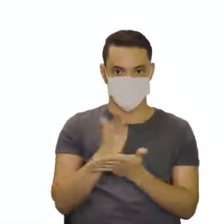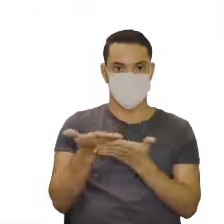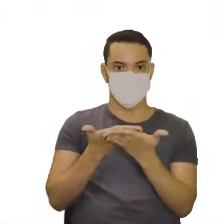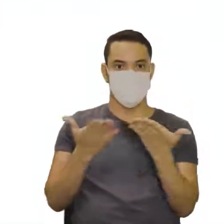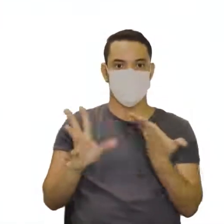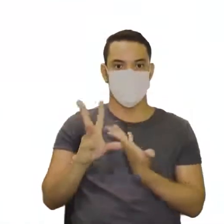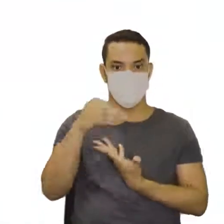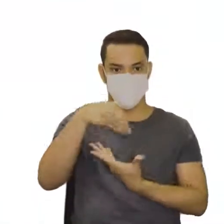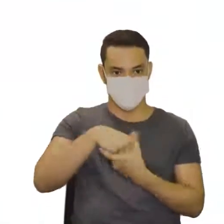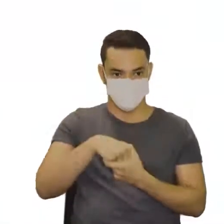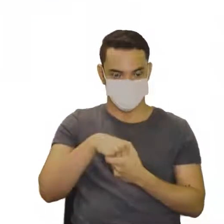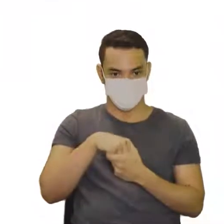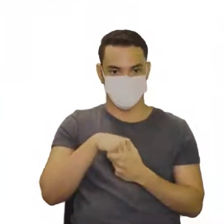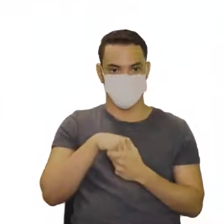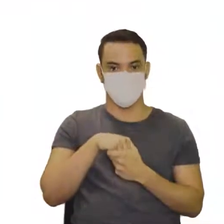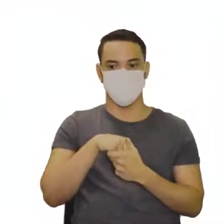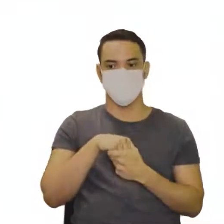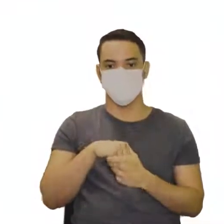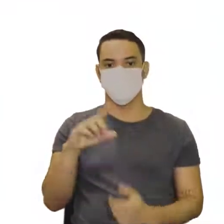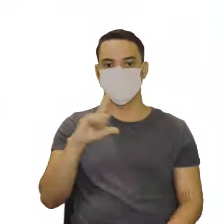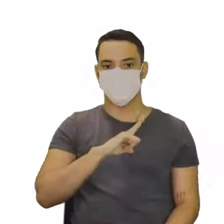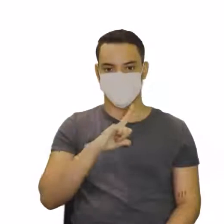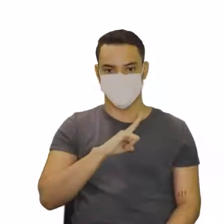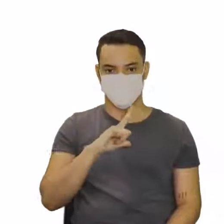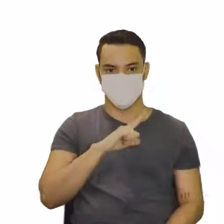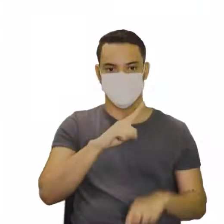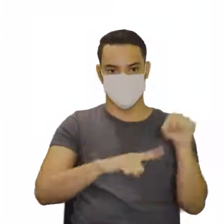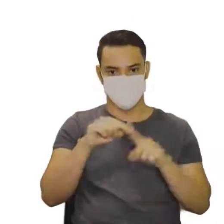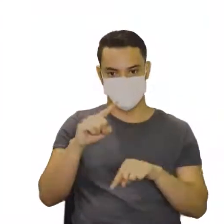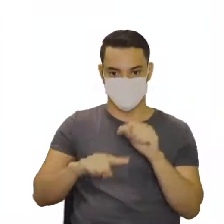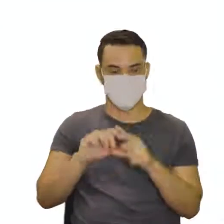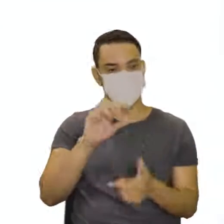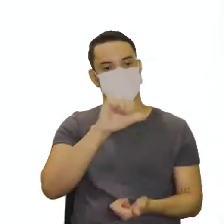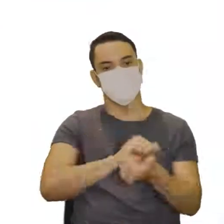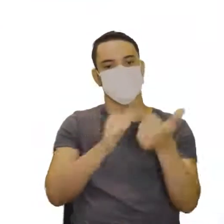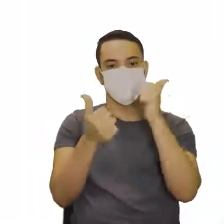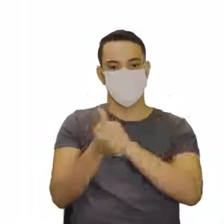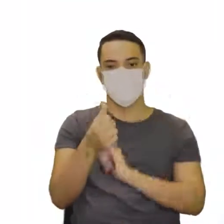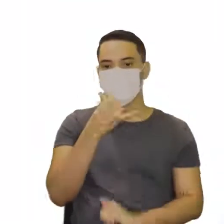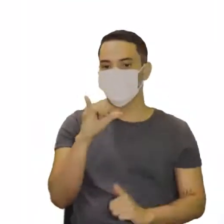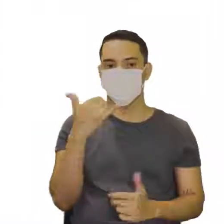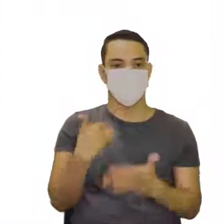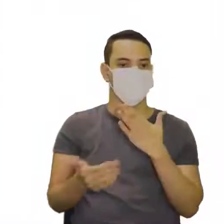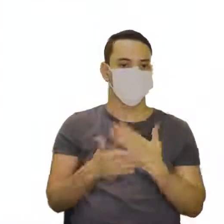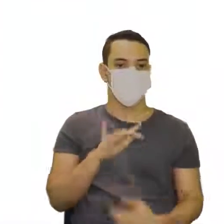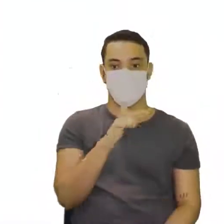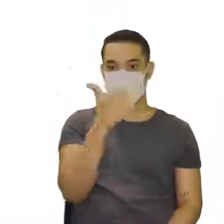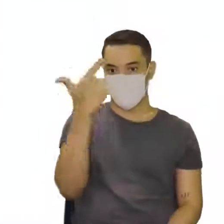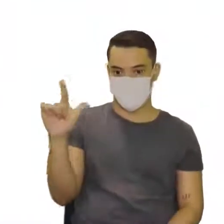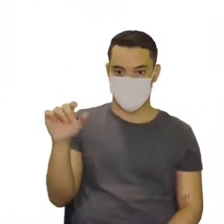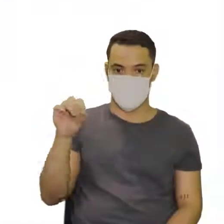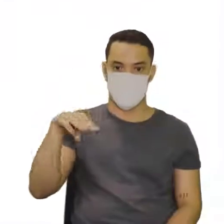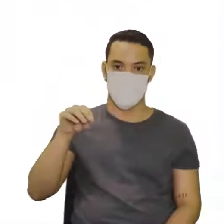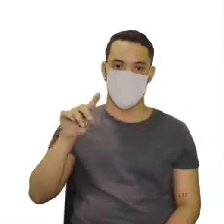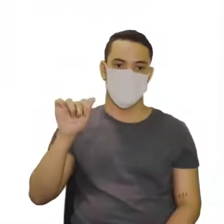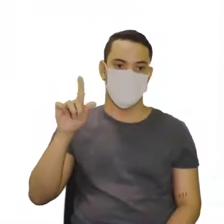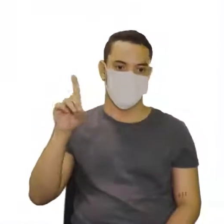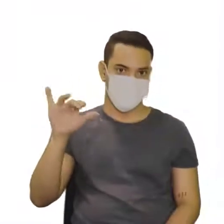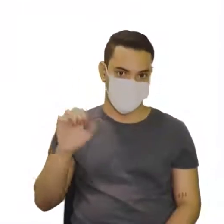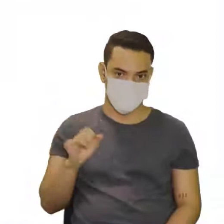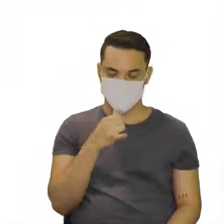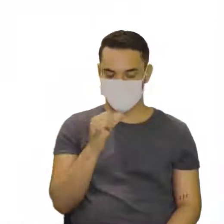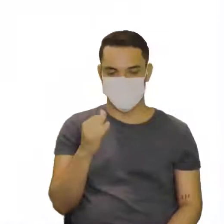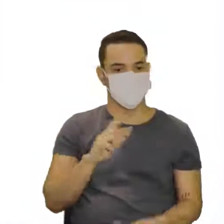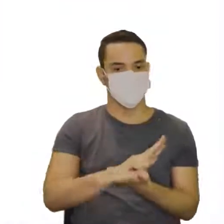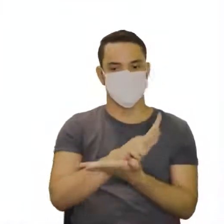dos receptores. Eles são equipamentos que transformam energia elétrica em qualquer outra modalidade de energia, como eu falei para